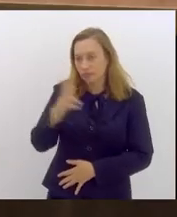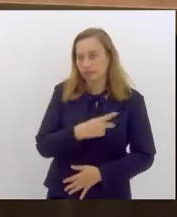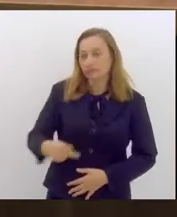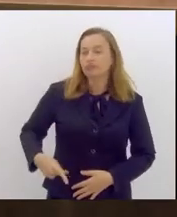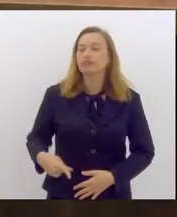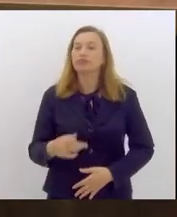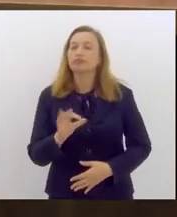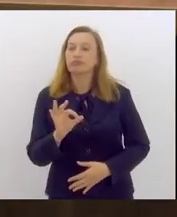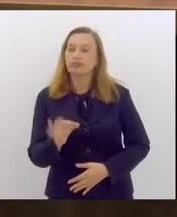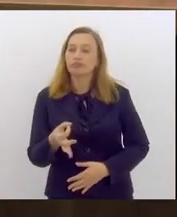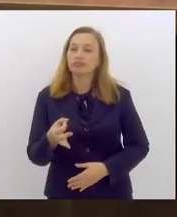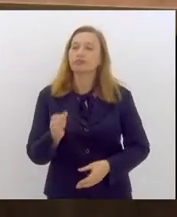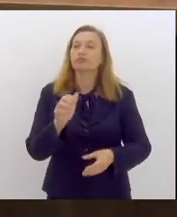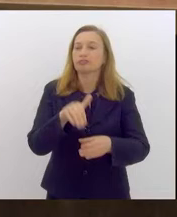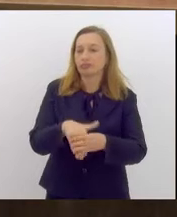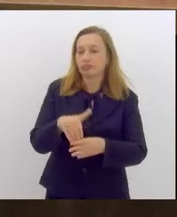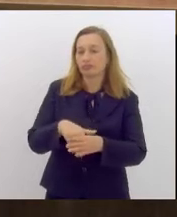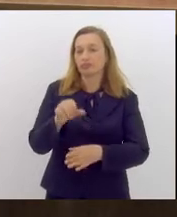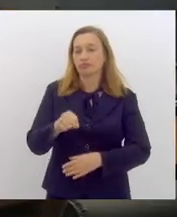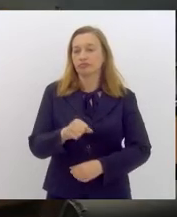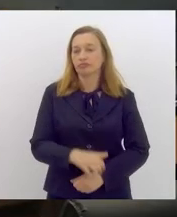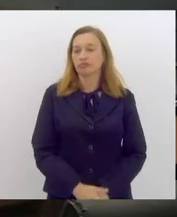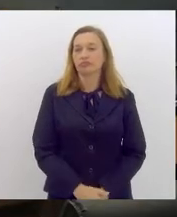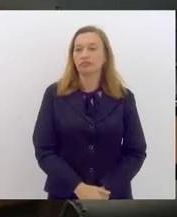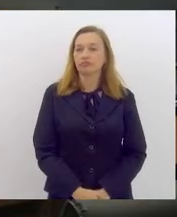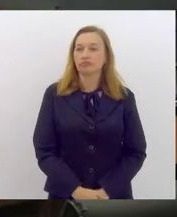Então, no mérito, eu voto favorável.